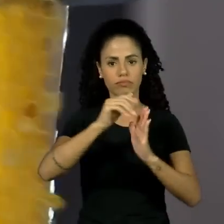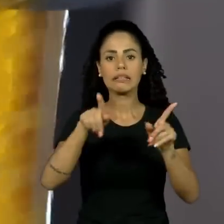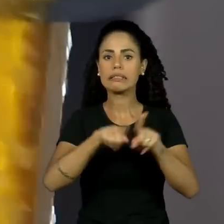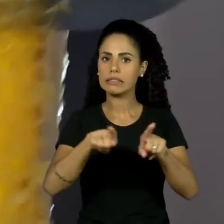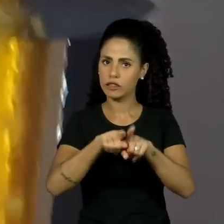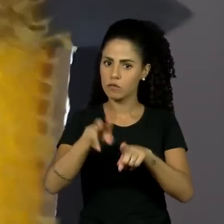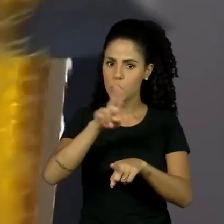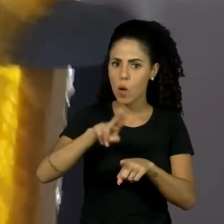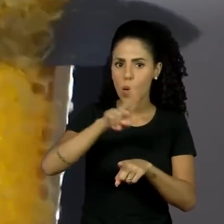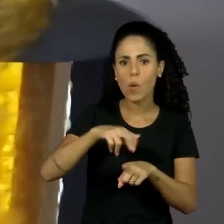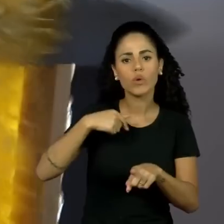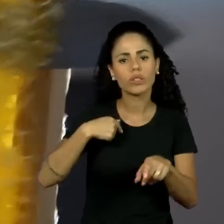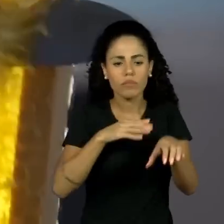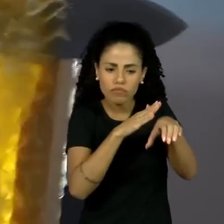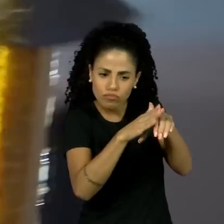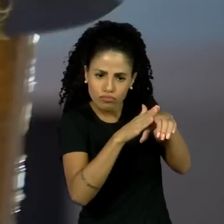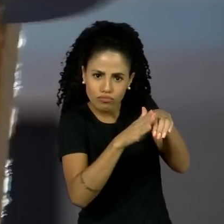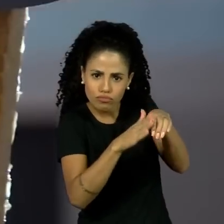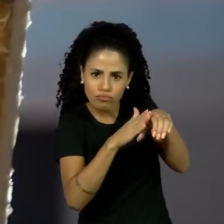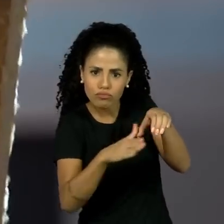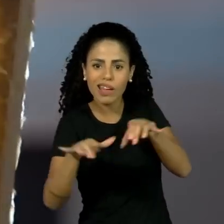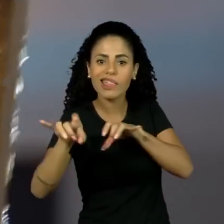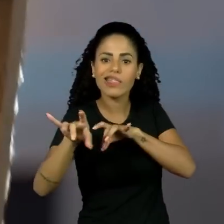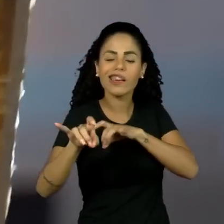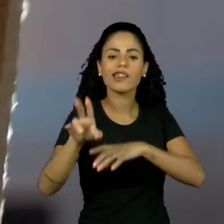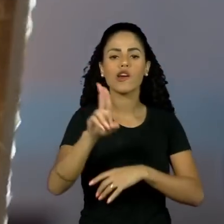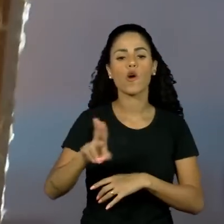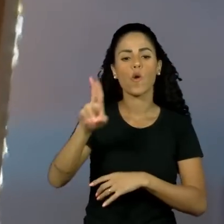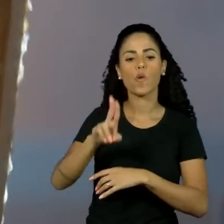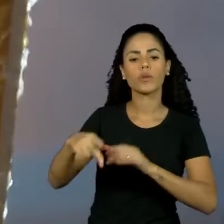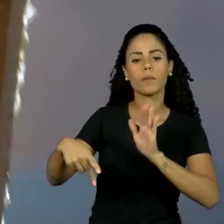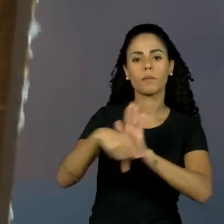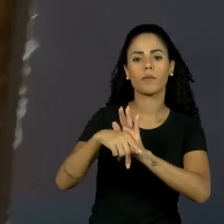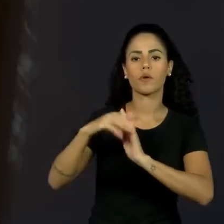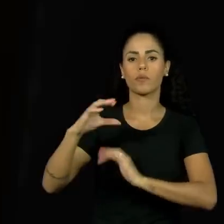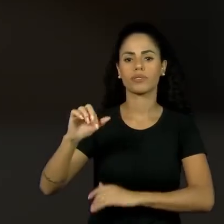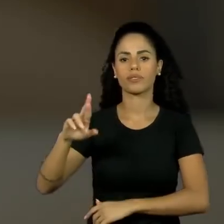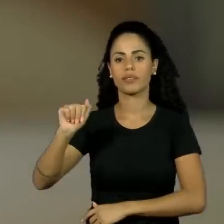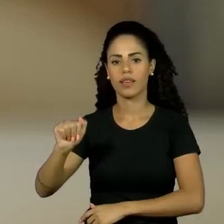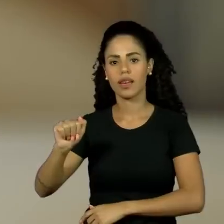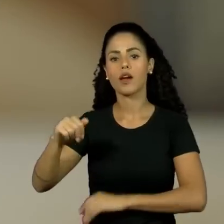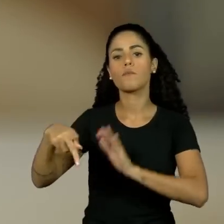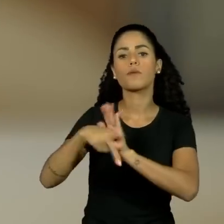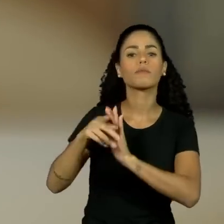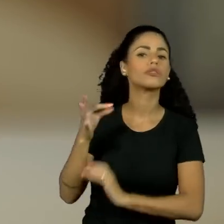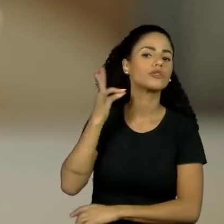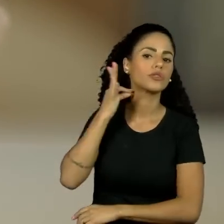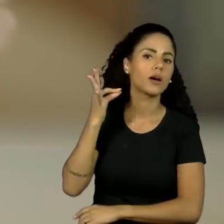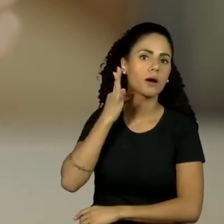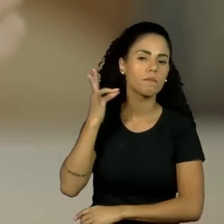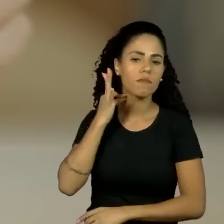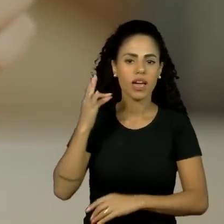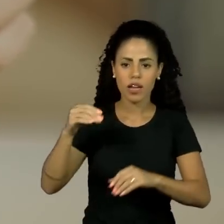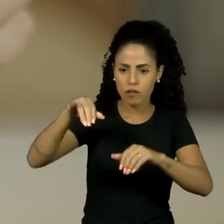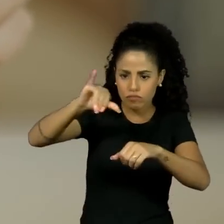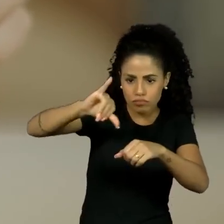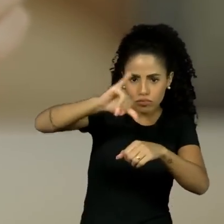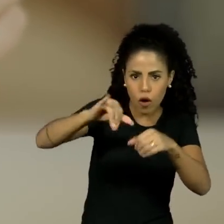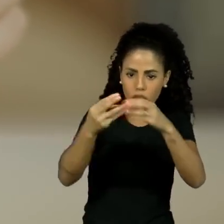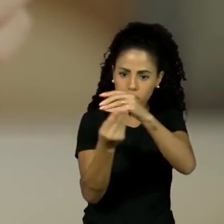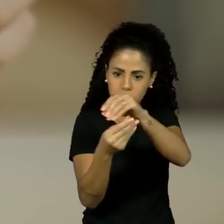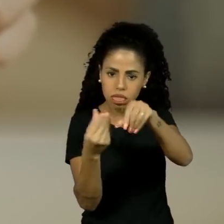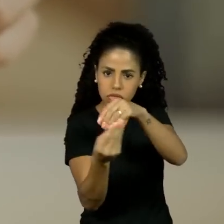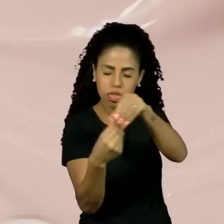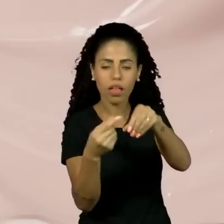na encáustica, antiga técnica que usa uma tinta à base de cera de abelha, parafina, óleo de linhaça e